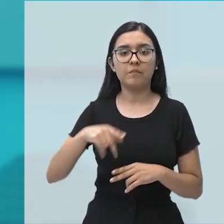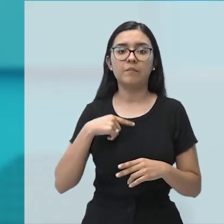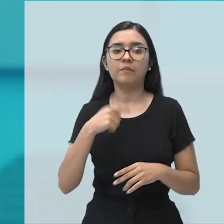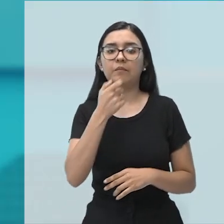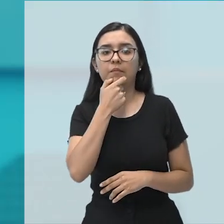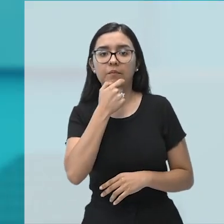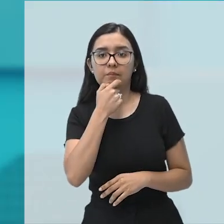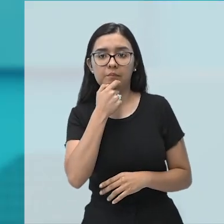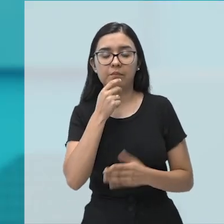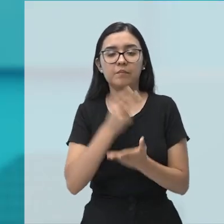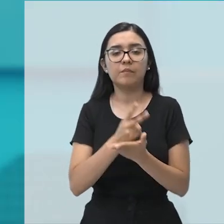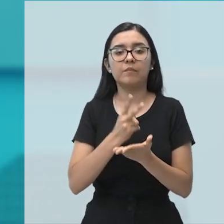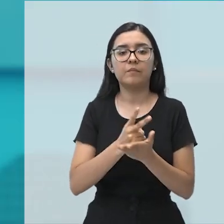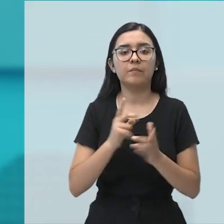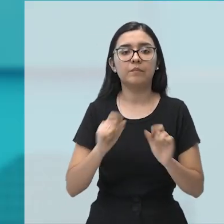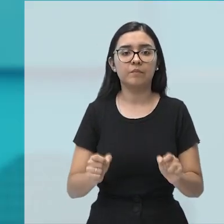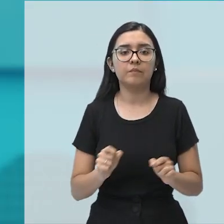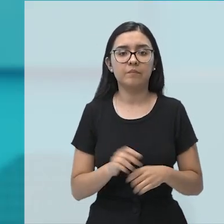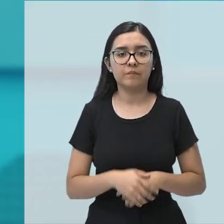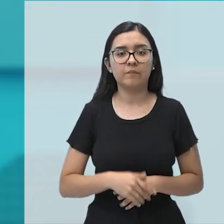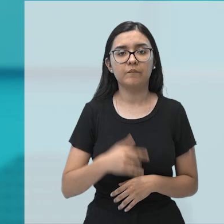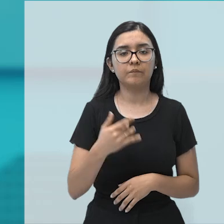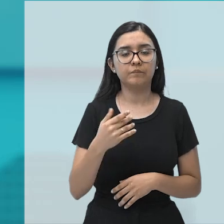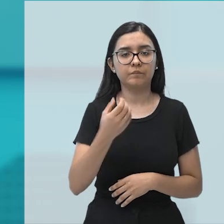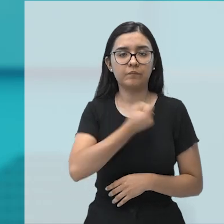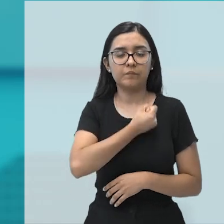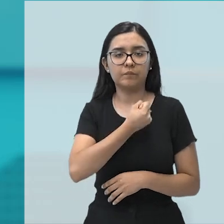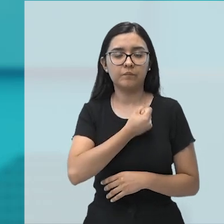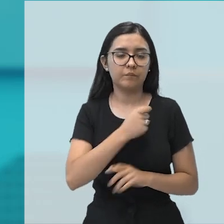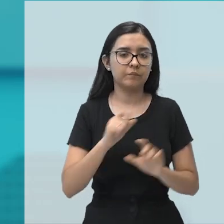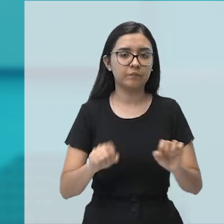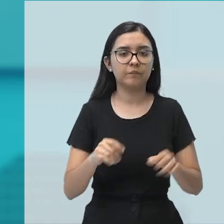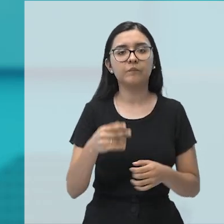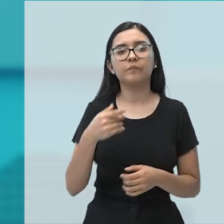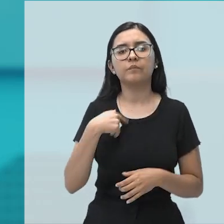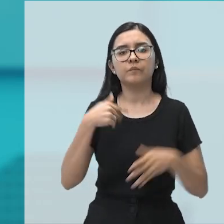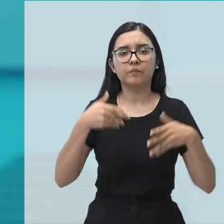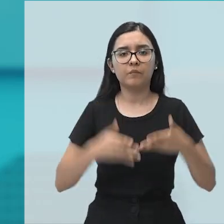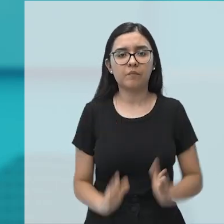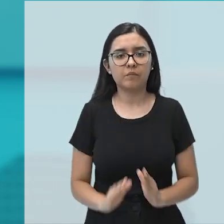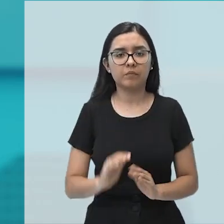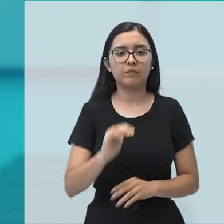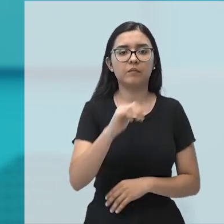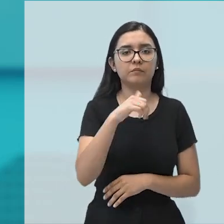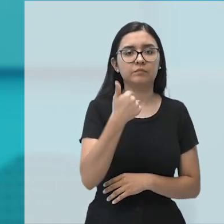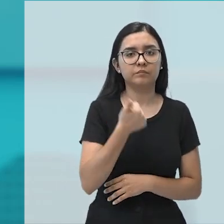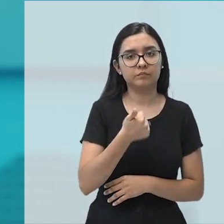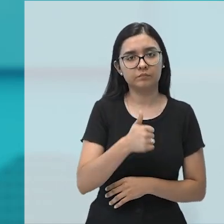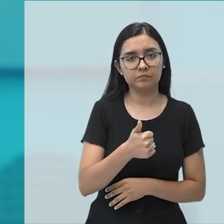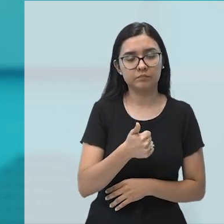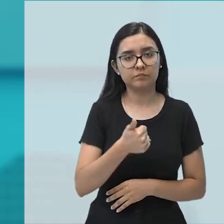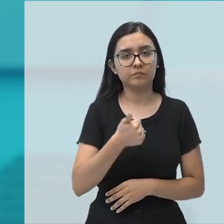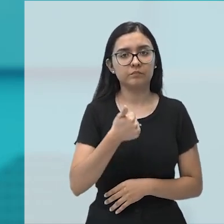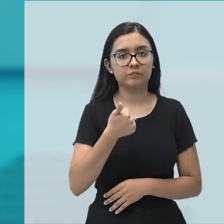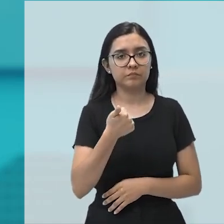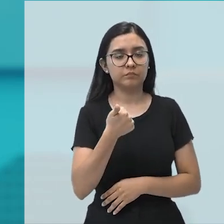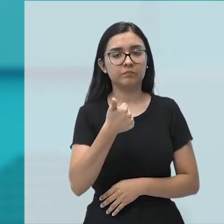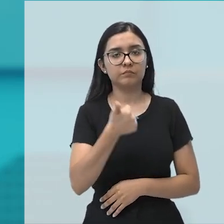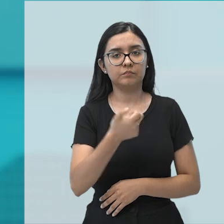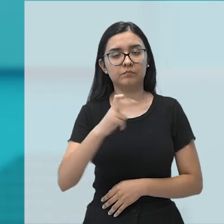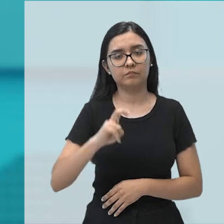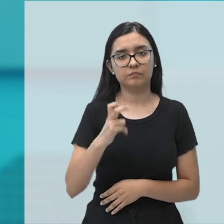língua inglesa eu vou falar sempre num número ordinal. Eu digo assim, eu nasci no 15º dia, tá?